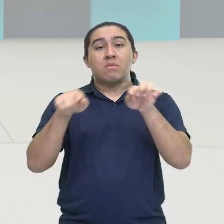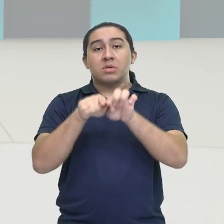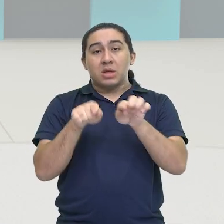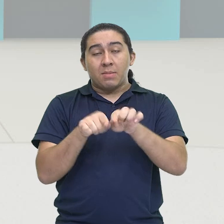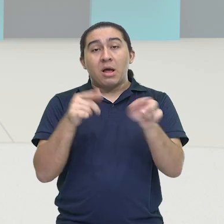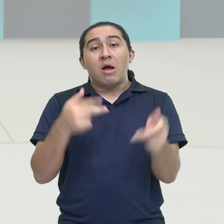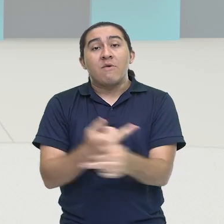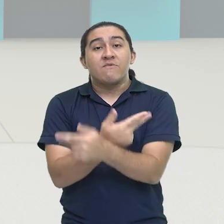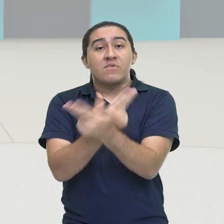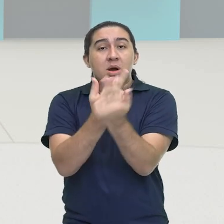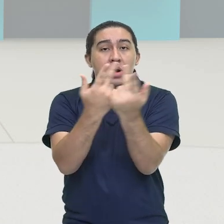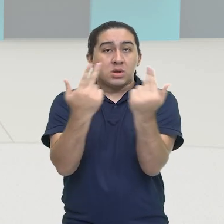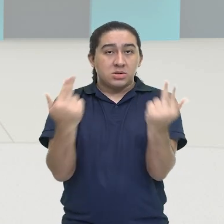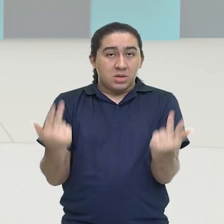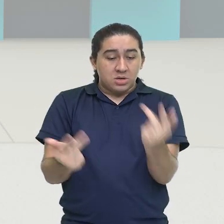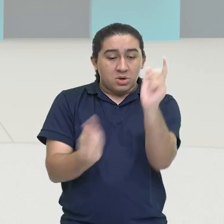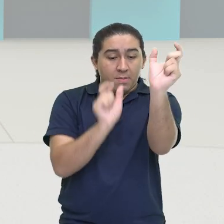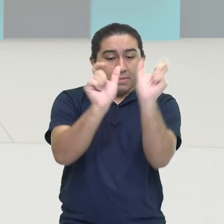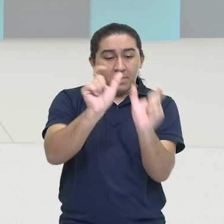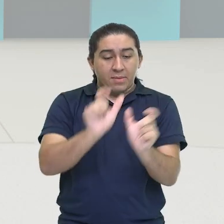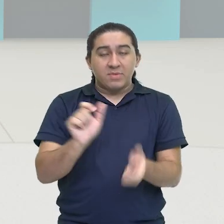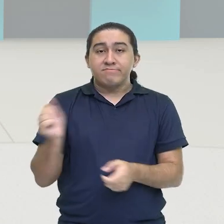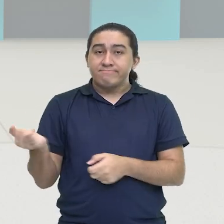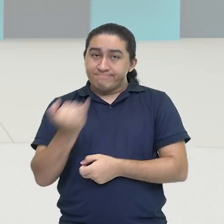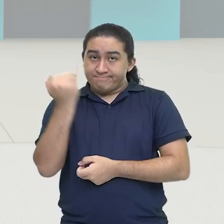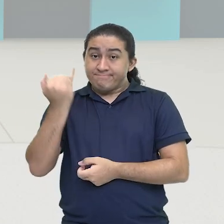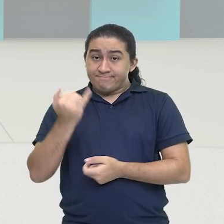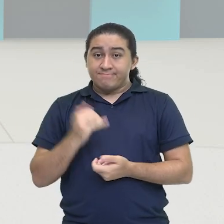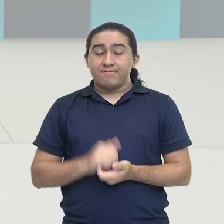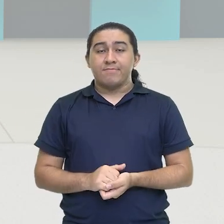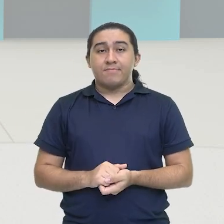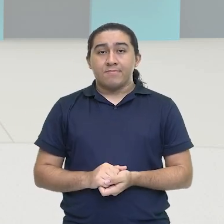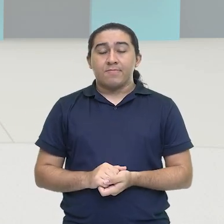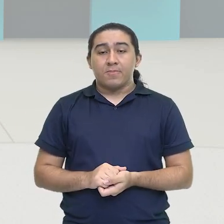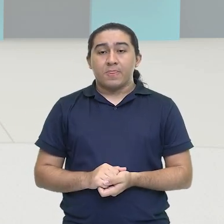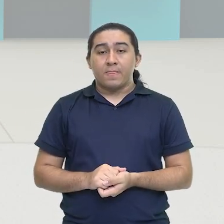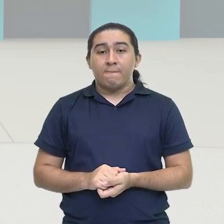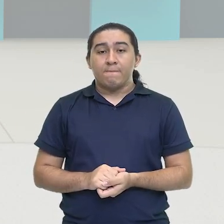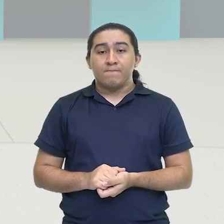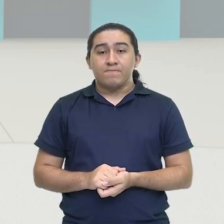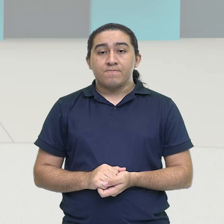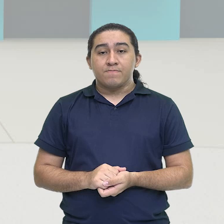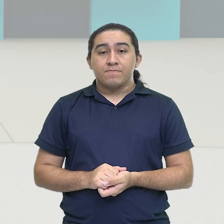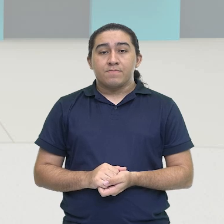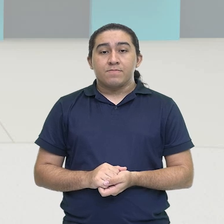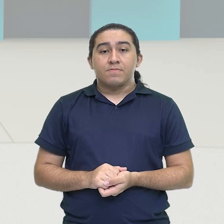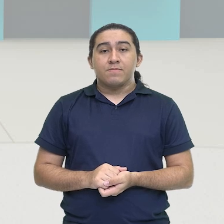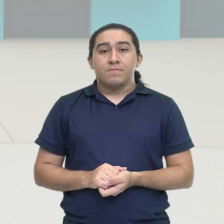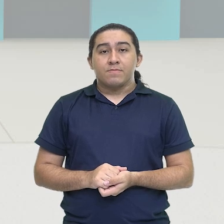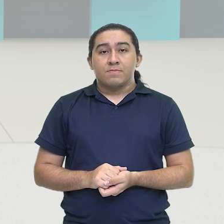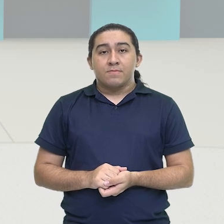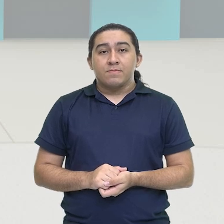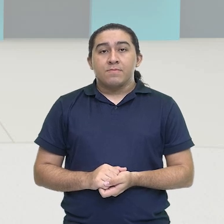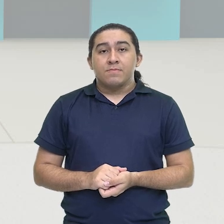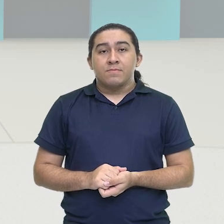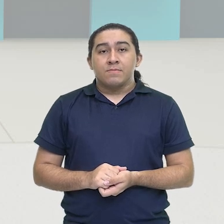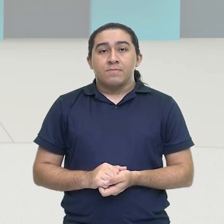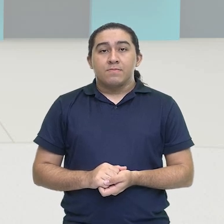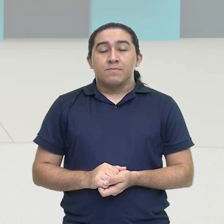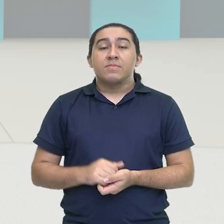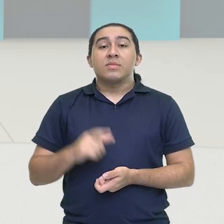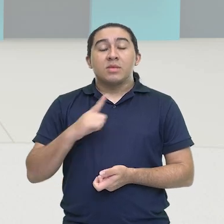variedade padrão é essencial. Então, a variedade, nós temos vários tipos